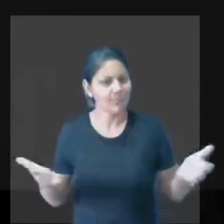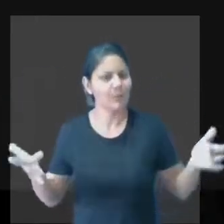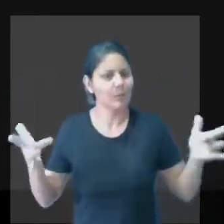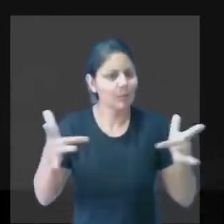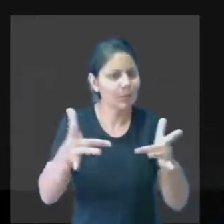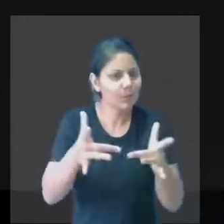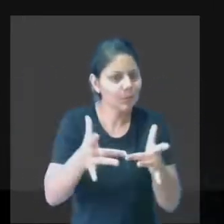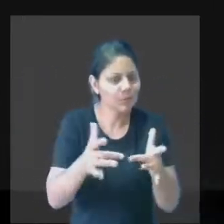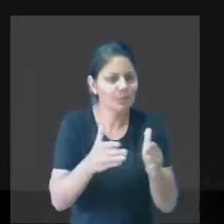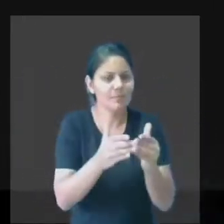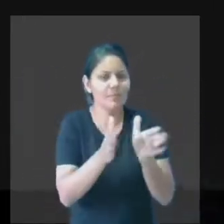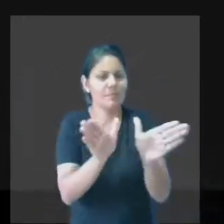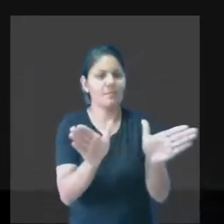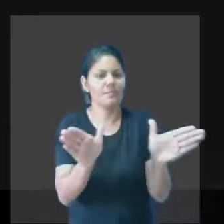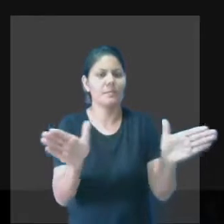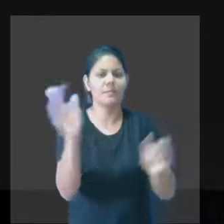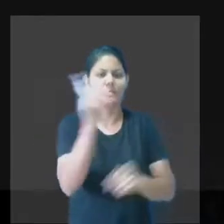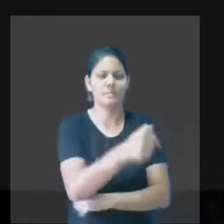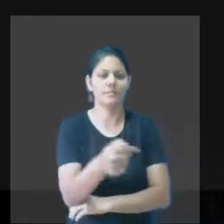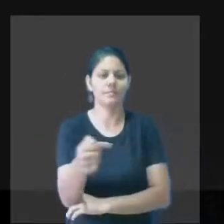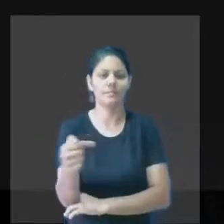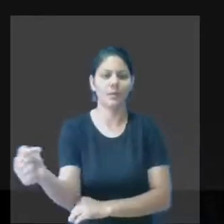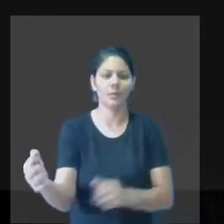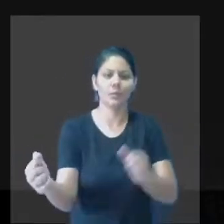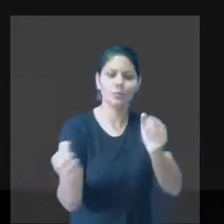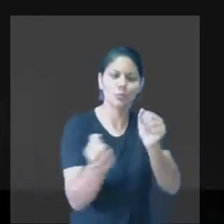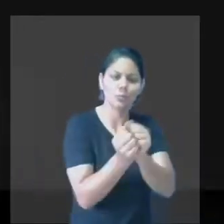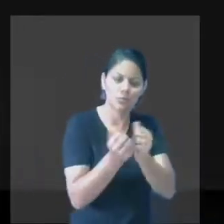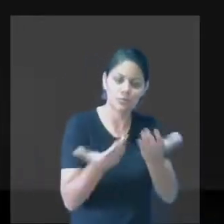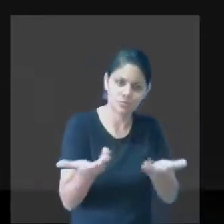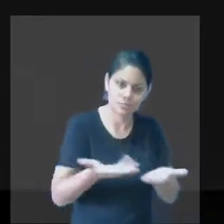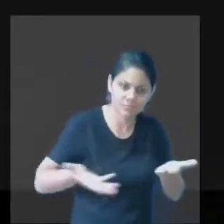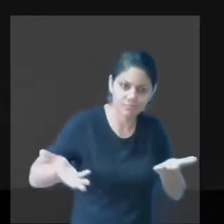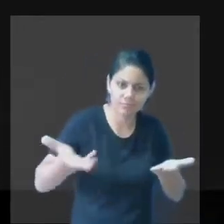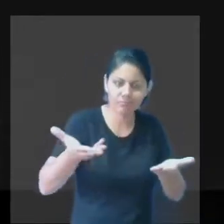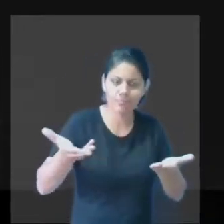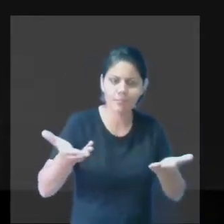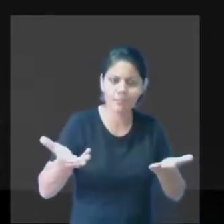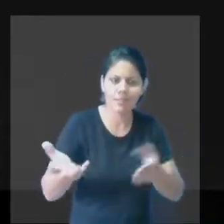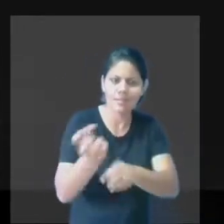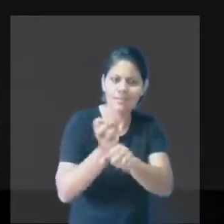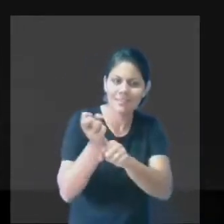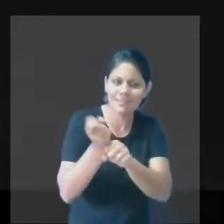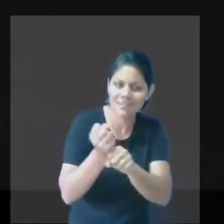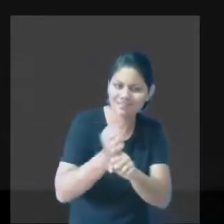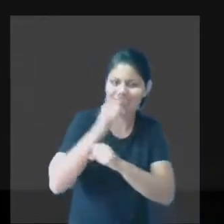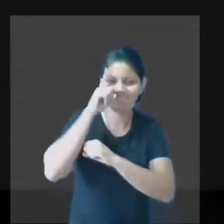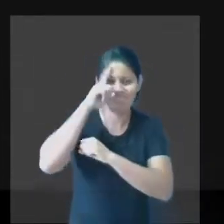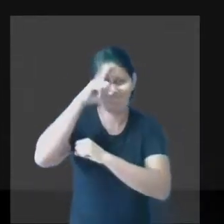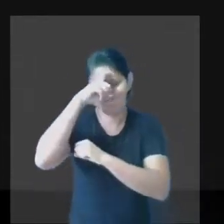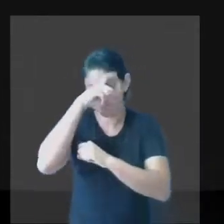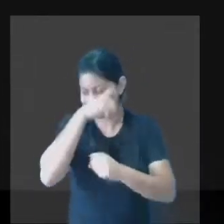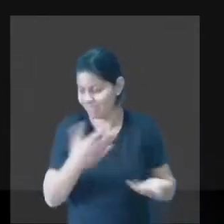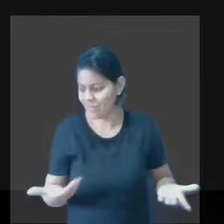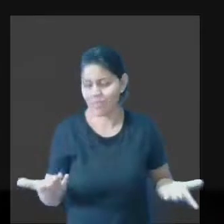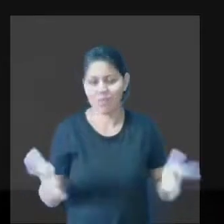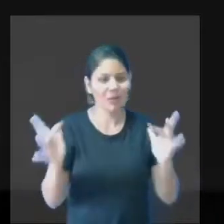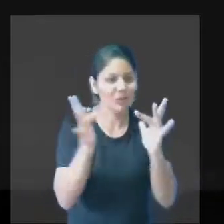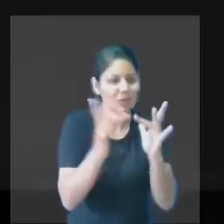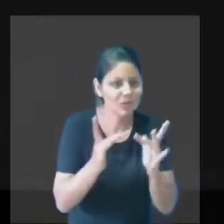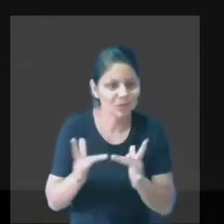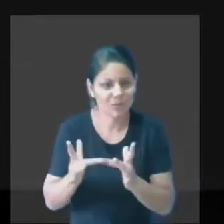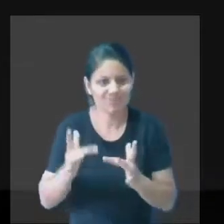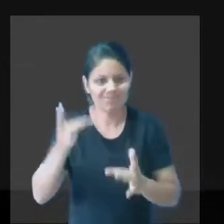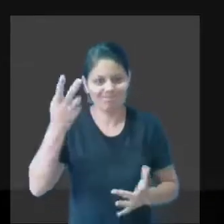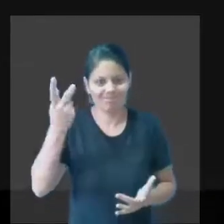estar abrindo esta semana junto com vocês nesse ano tão difícil que o contato físico